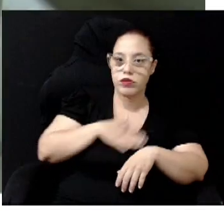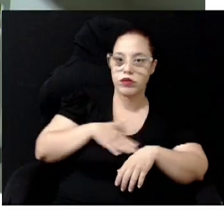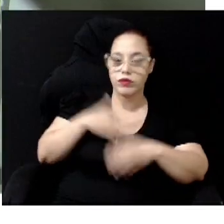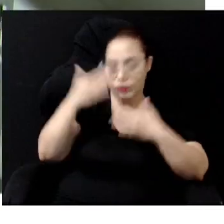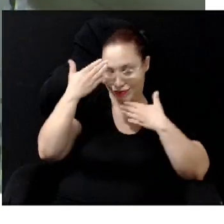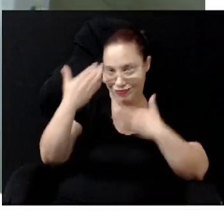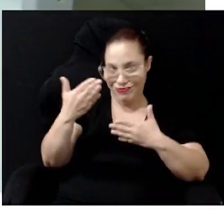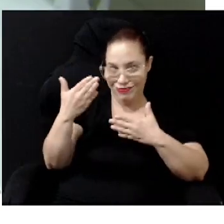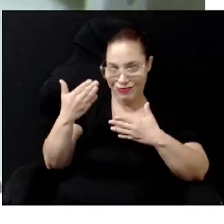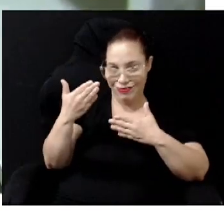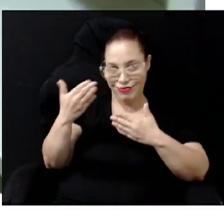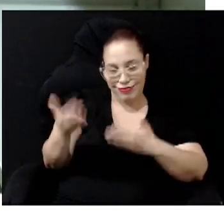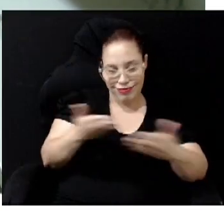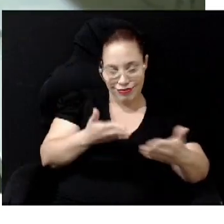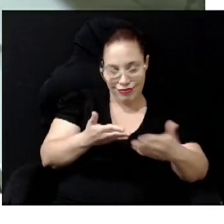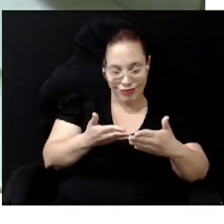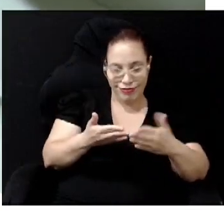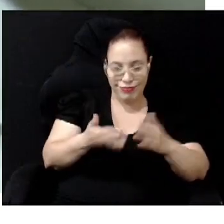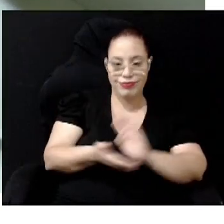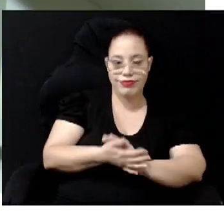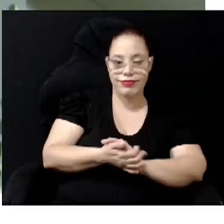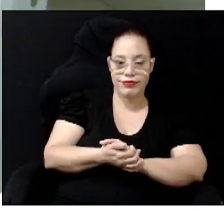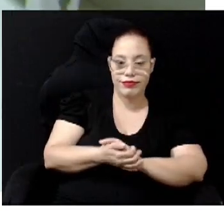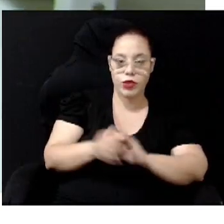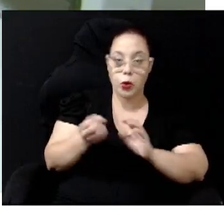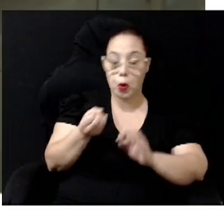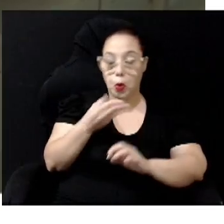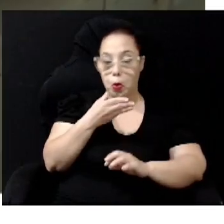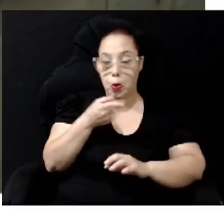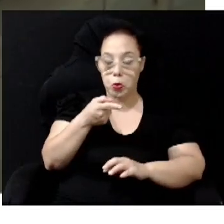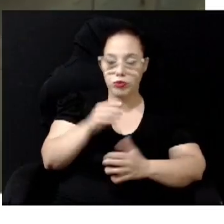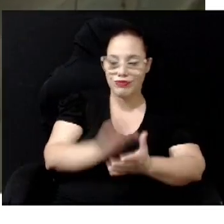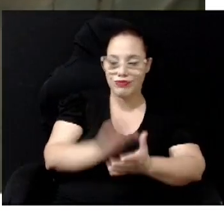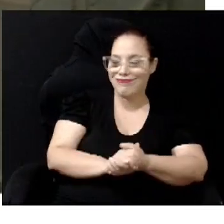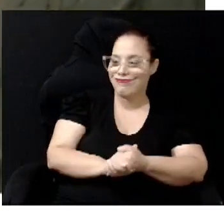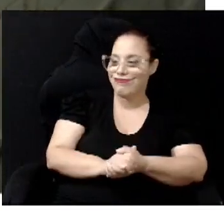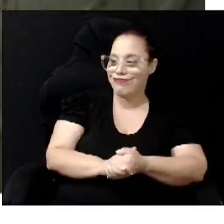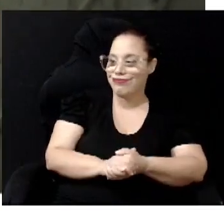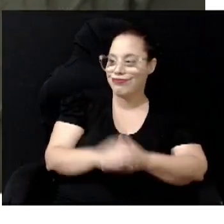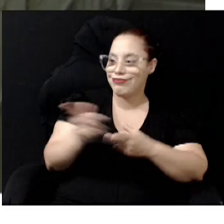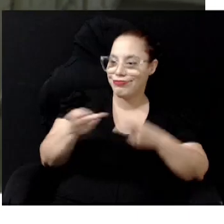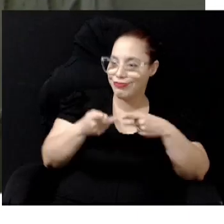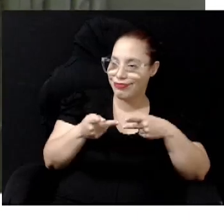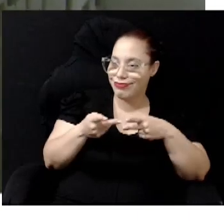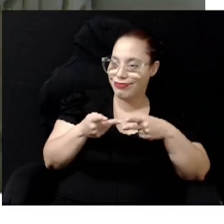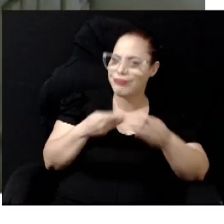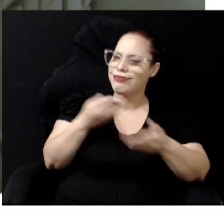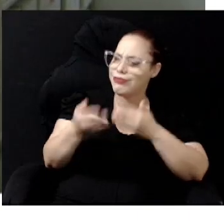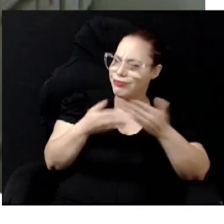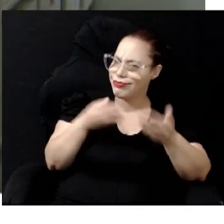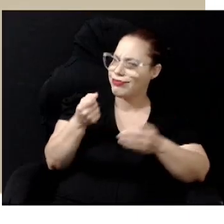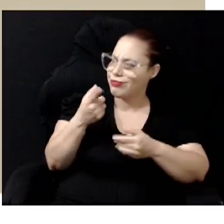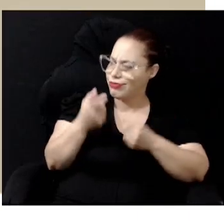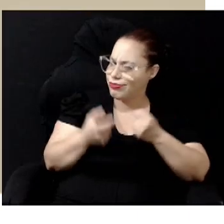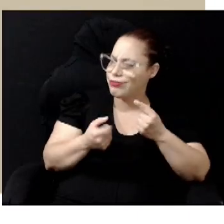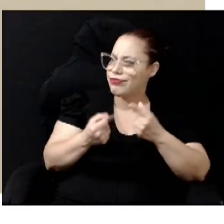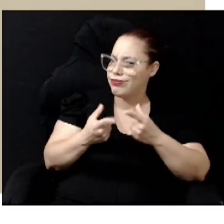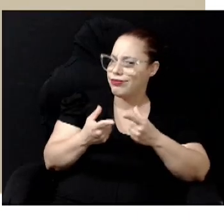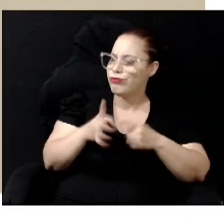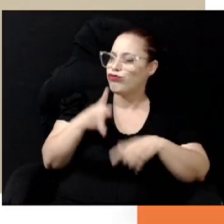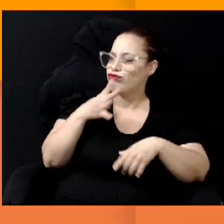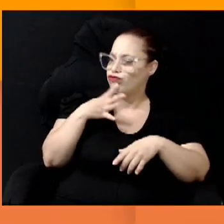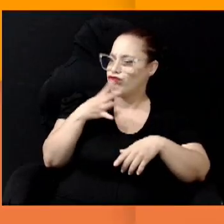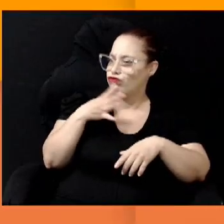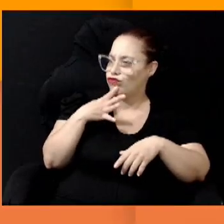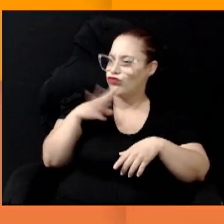sua participação com a gente, né? Sua breve participação com a gente aqui, e vamos convidar o pessoal para participar um pouquinho mais e conhecer a história,